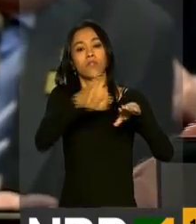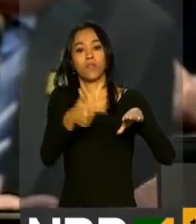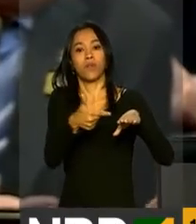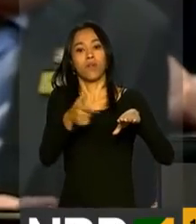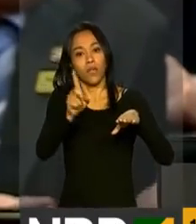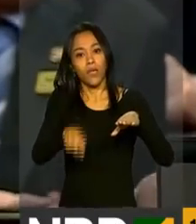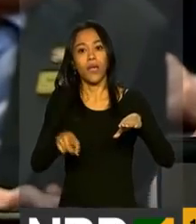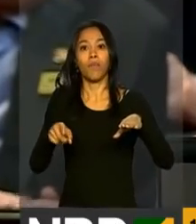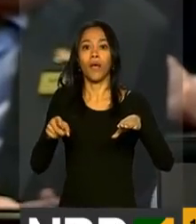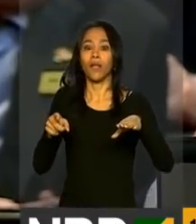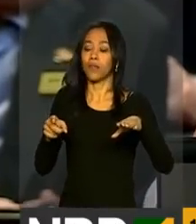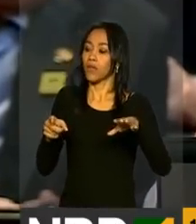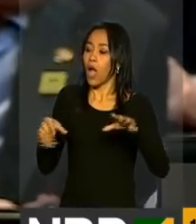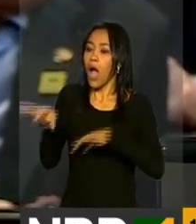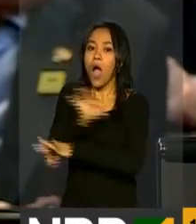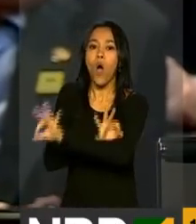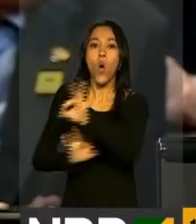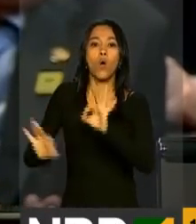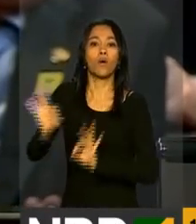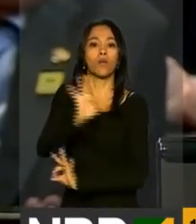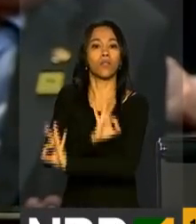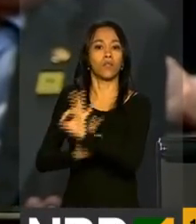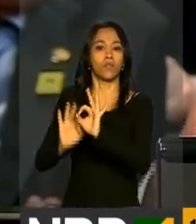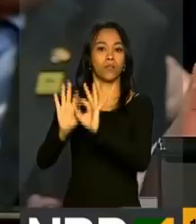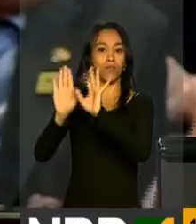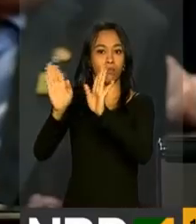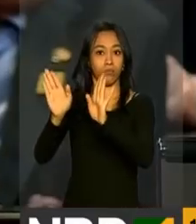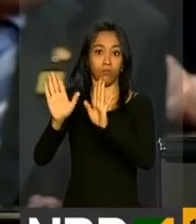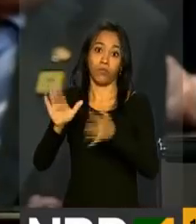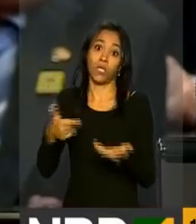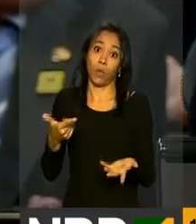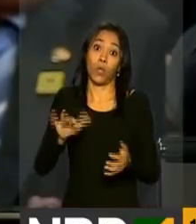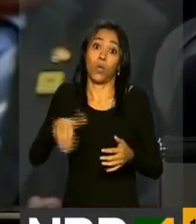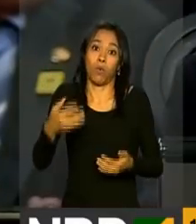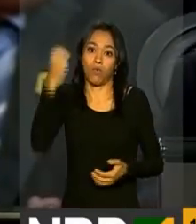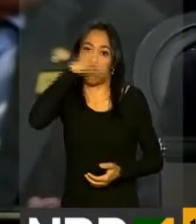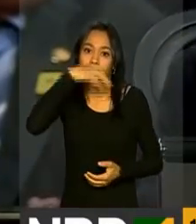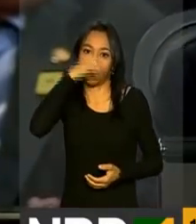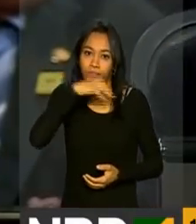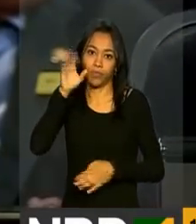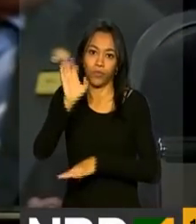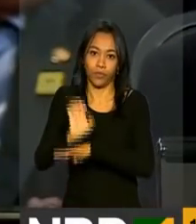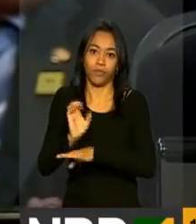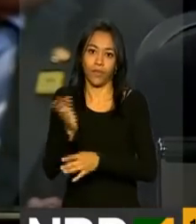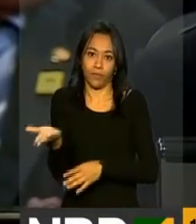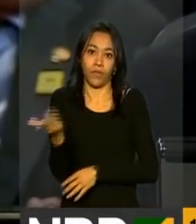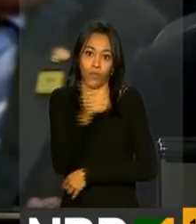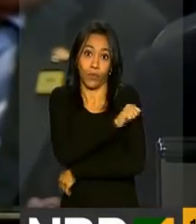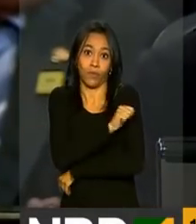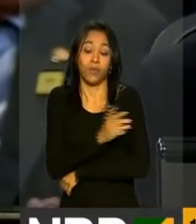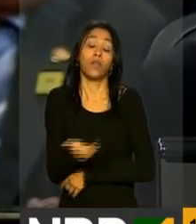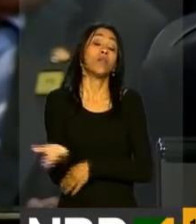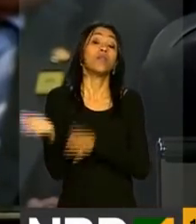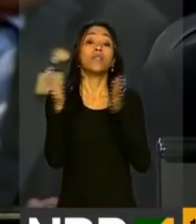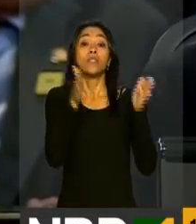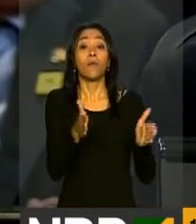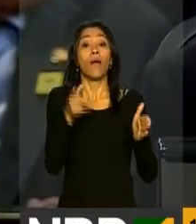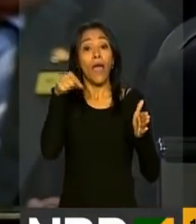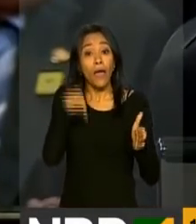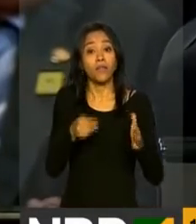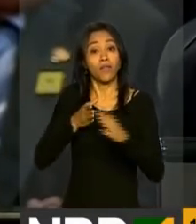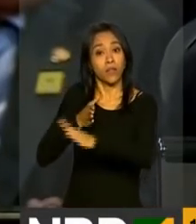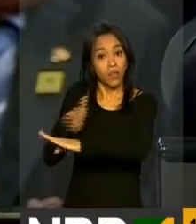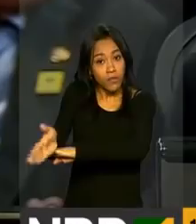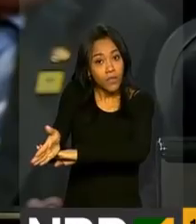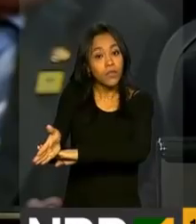restabelecer a ordem pública quando violado então volto a dizer e conclua esta intervenção é uma intervenção